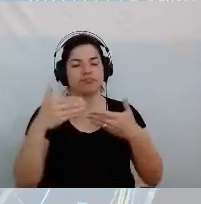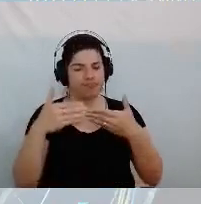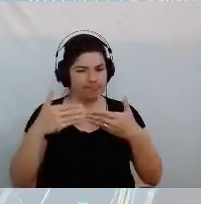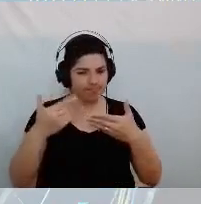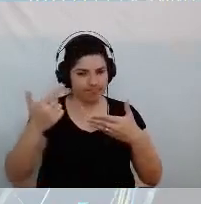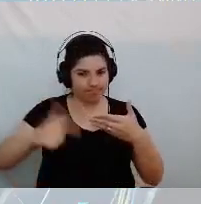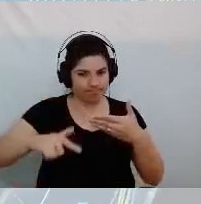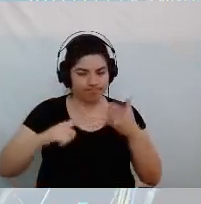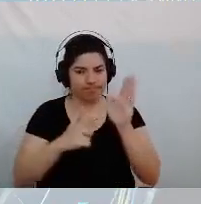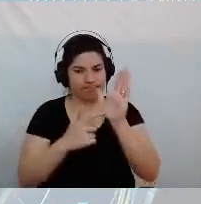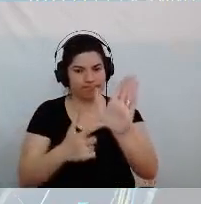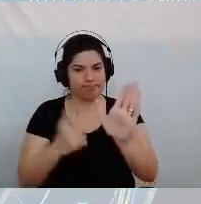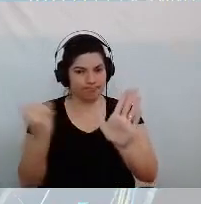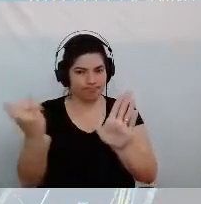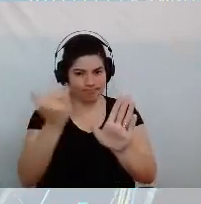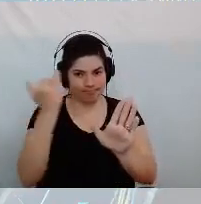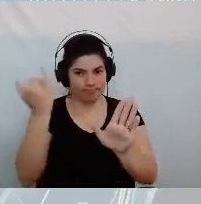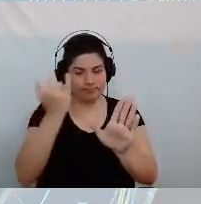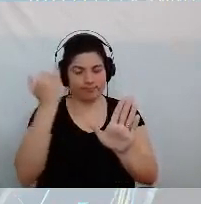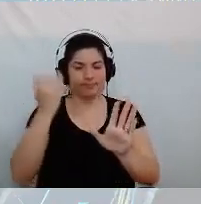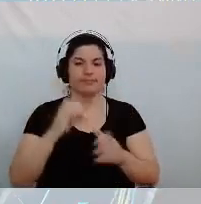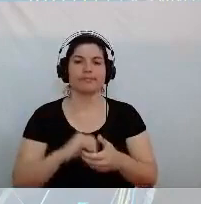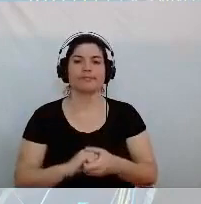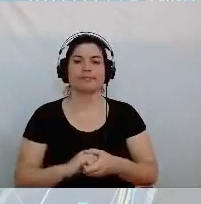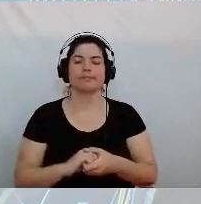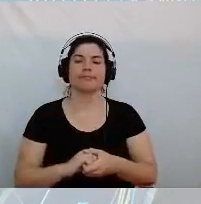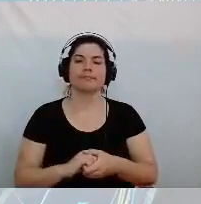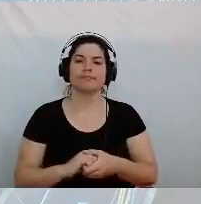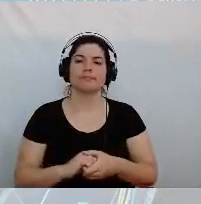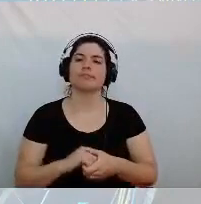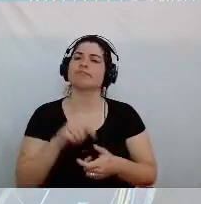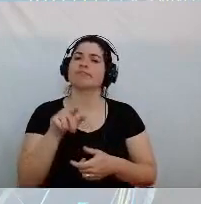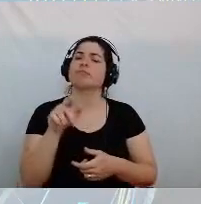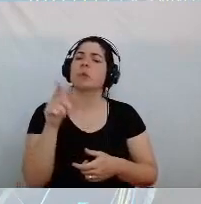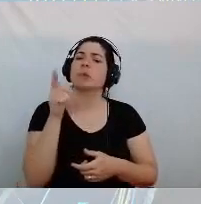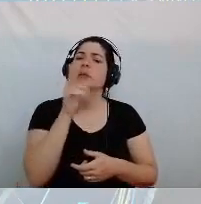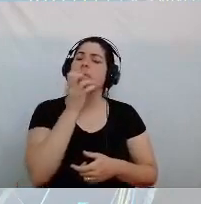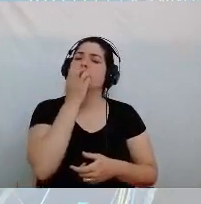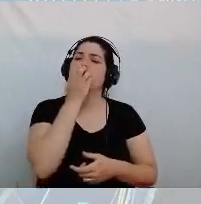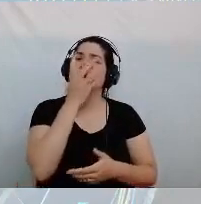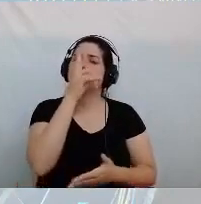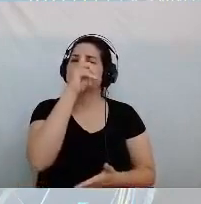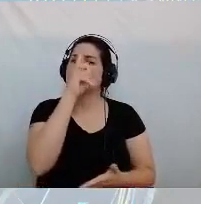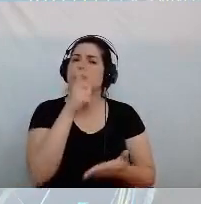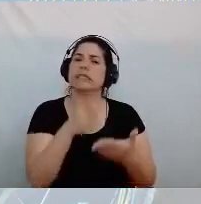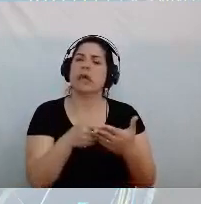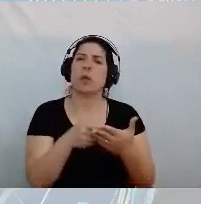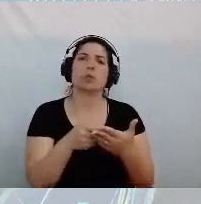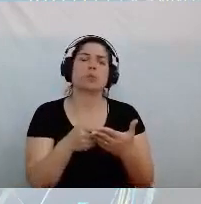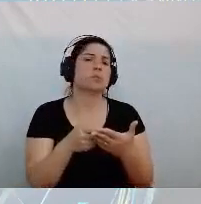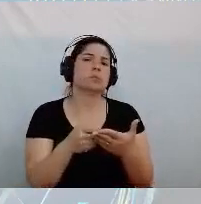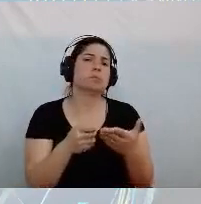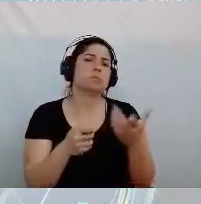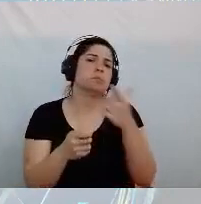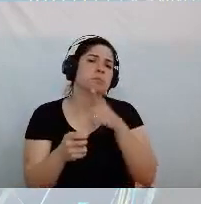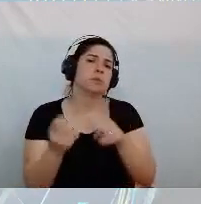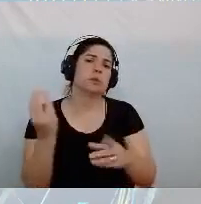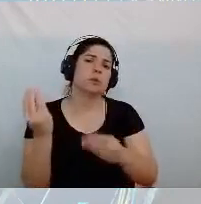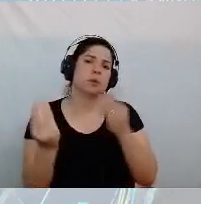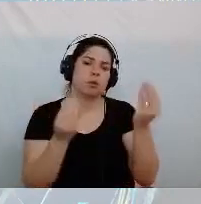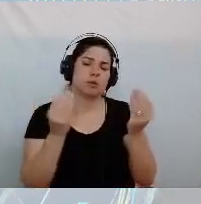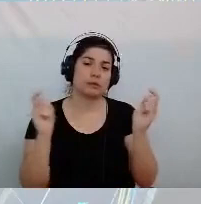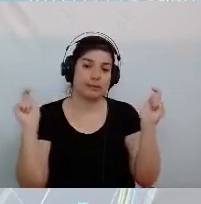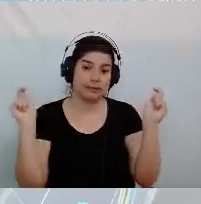ponto importante cara como é que você vai conseguir tomar boas decisões como é que você vai conseguir eventualmente e gerar